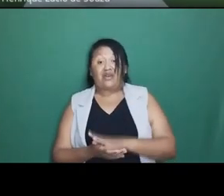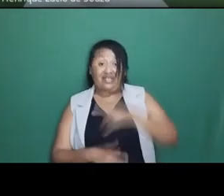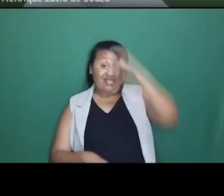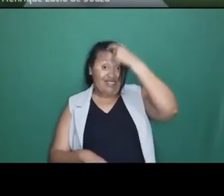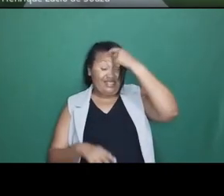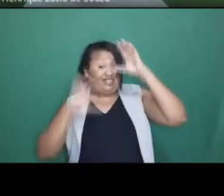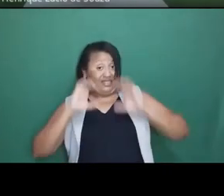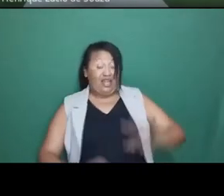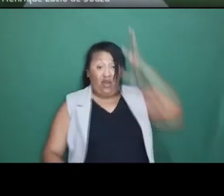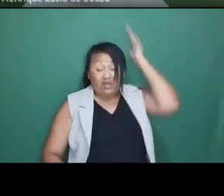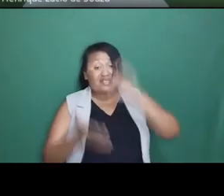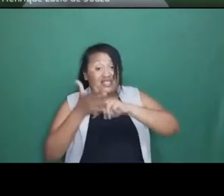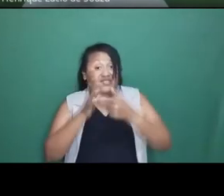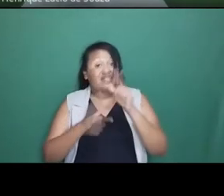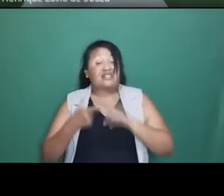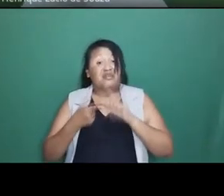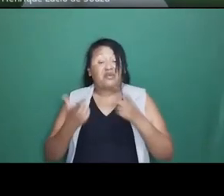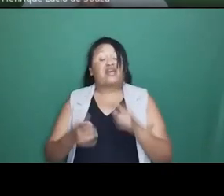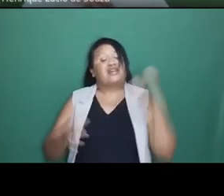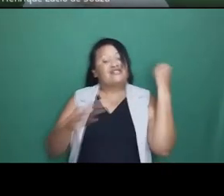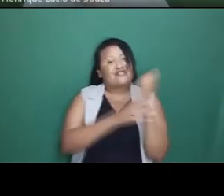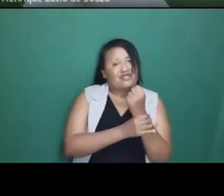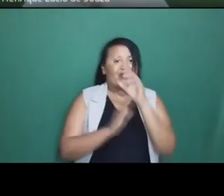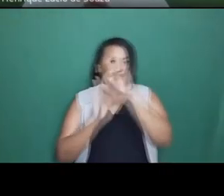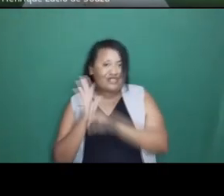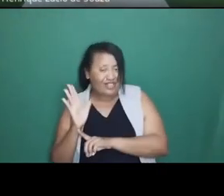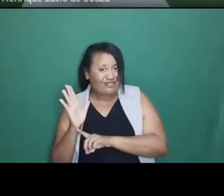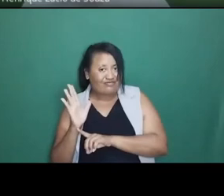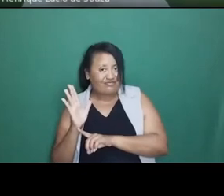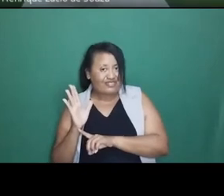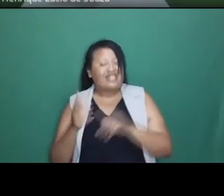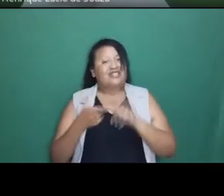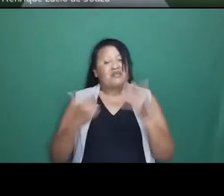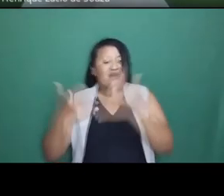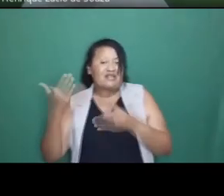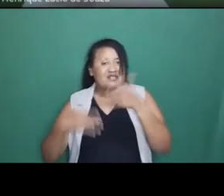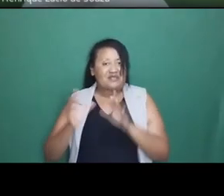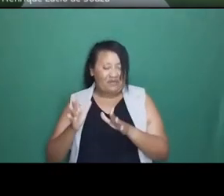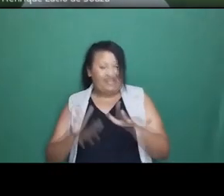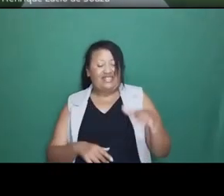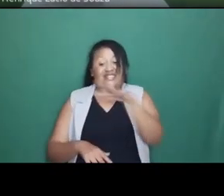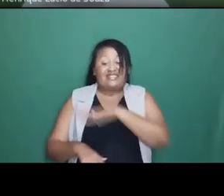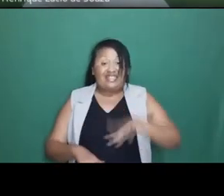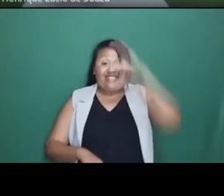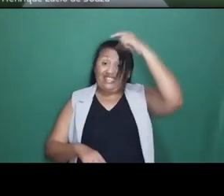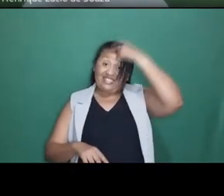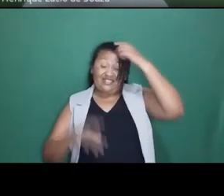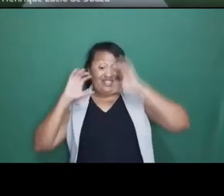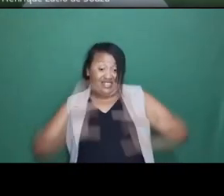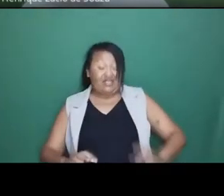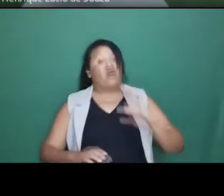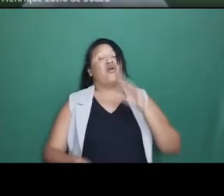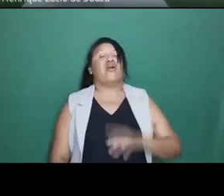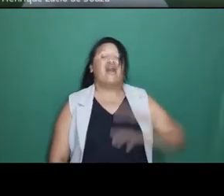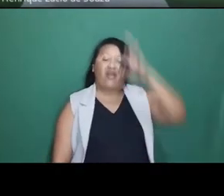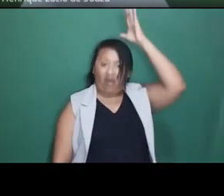significava também ter assegurada dos direitos e ser membro da civilização Romana essa resposta correta